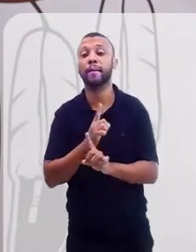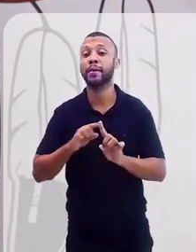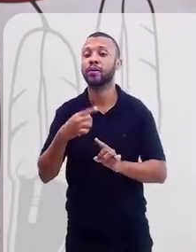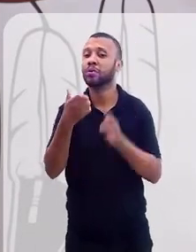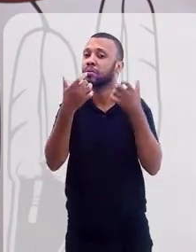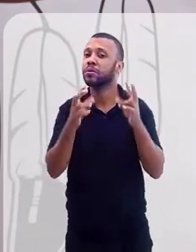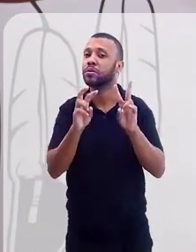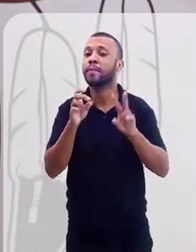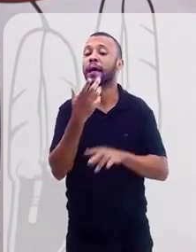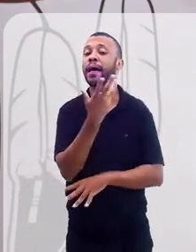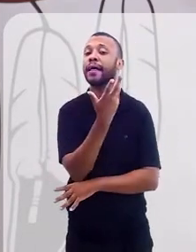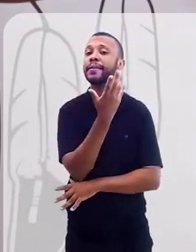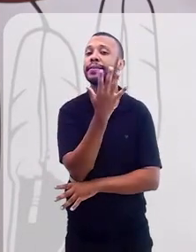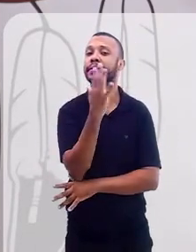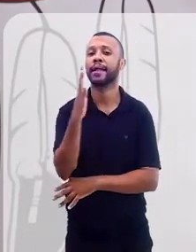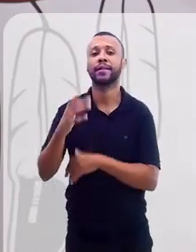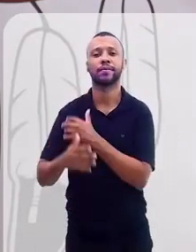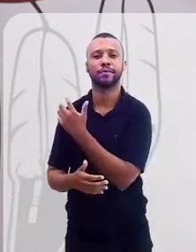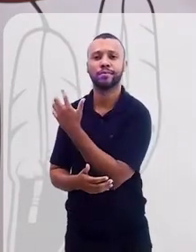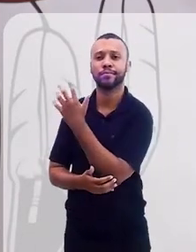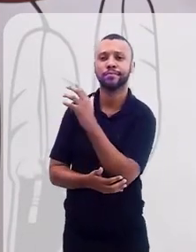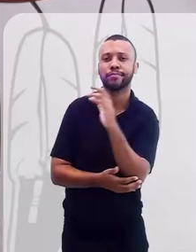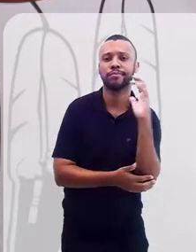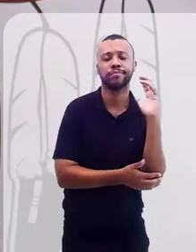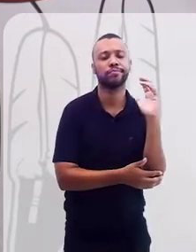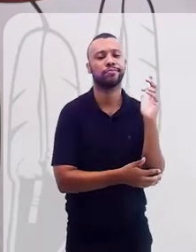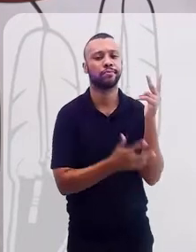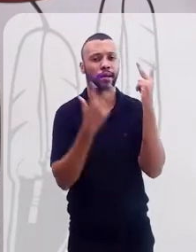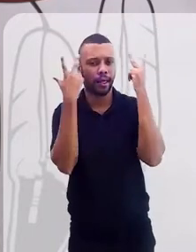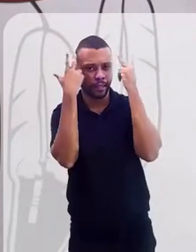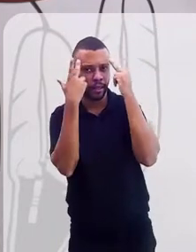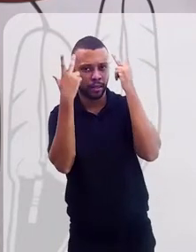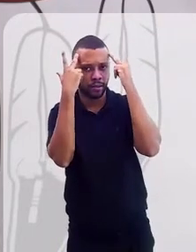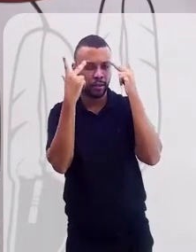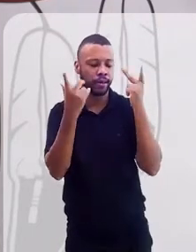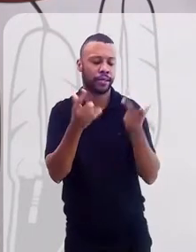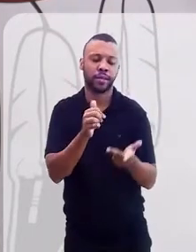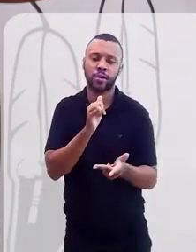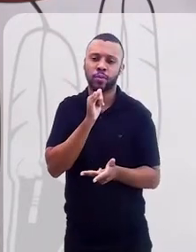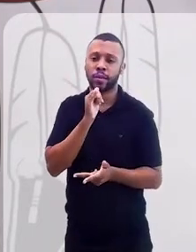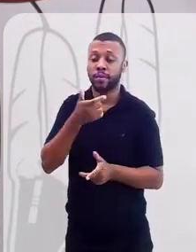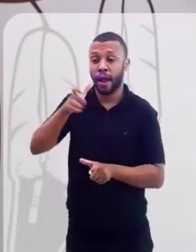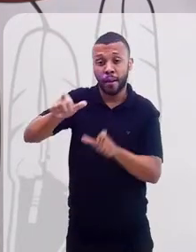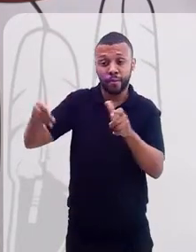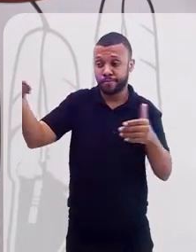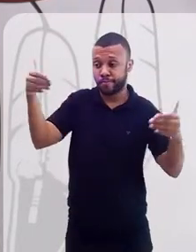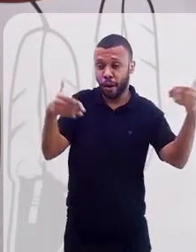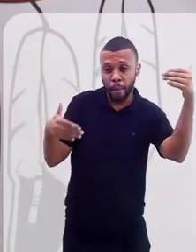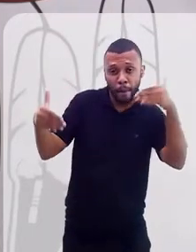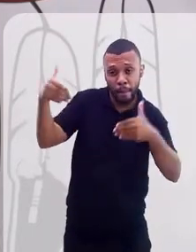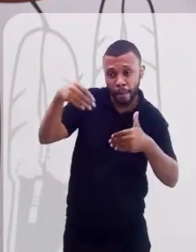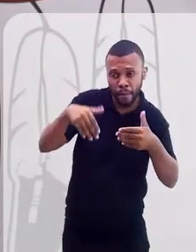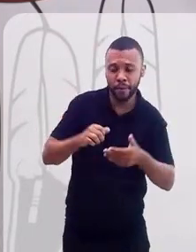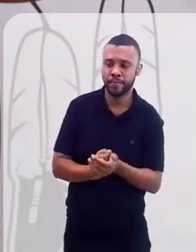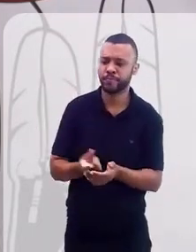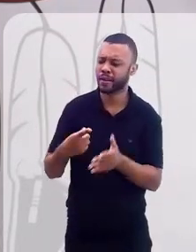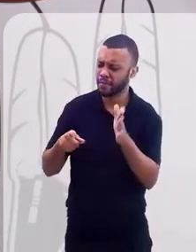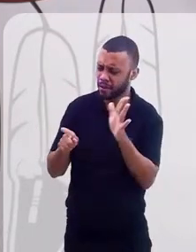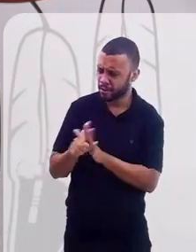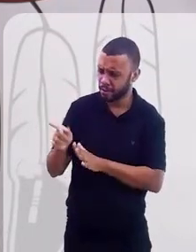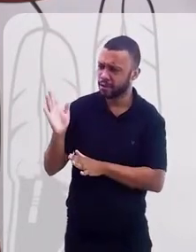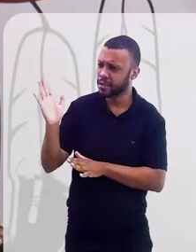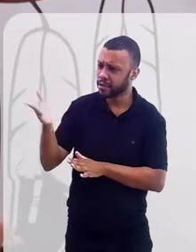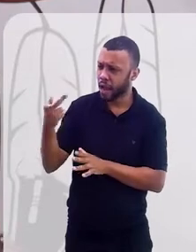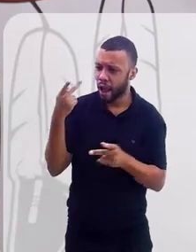cidade. Embora a gente fale de natureza, né? A gente fala assim para as pessoas que vêm aqui. Você